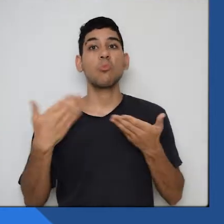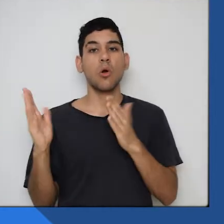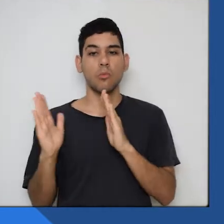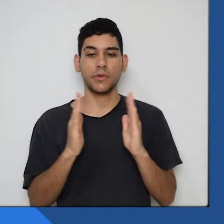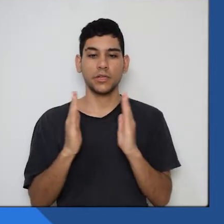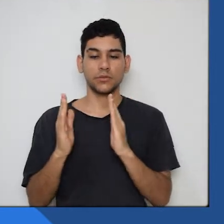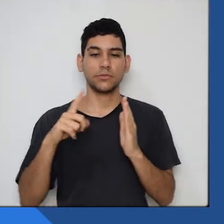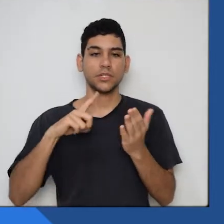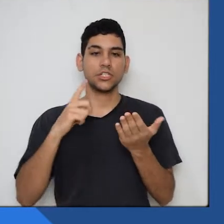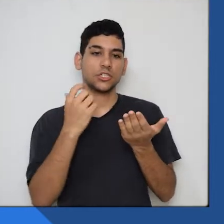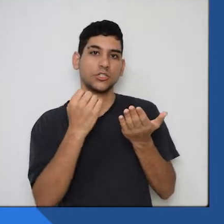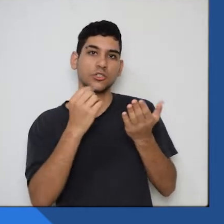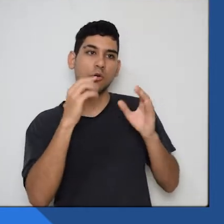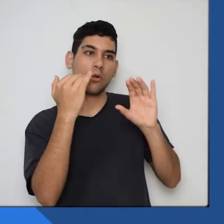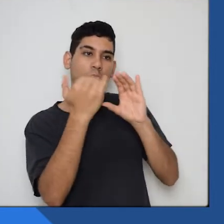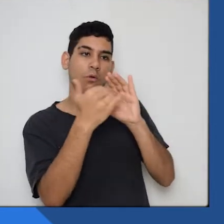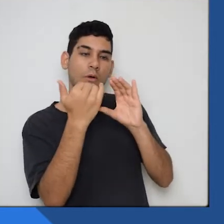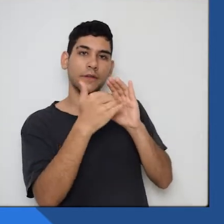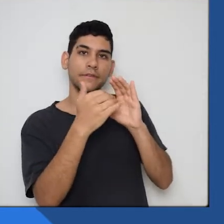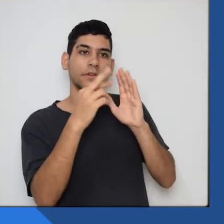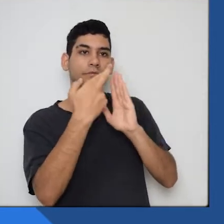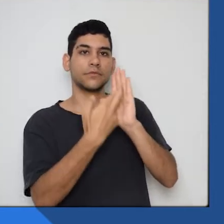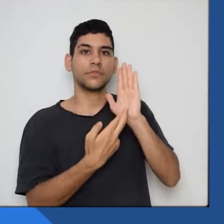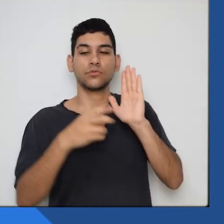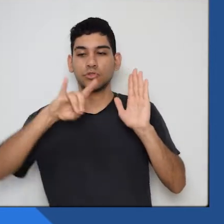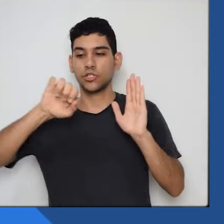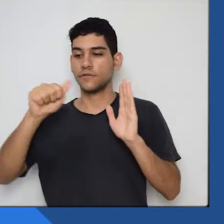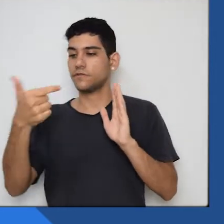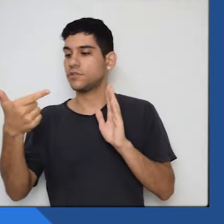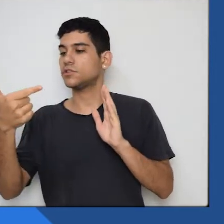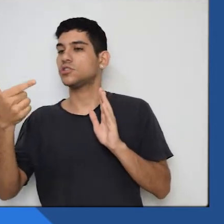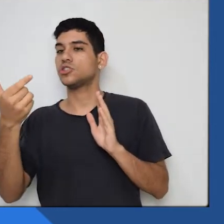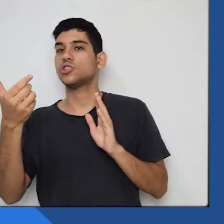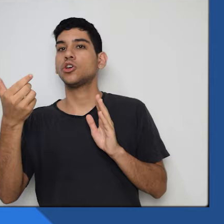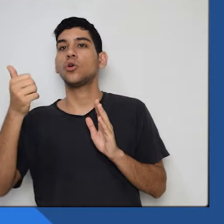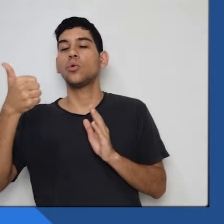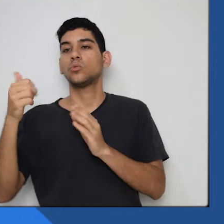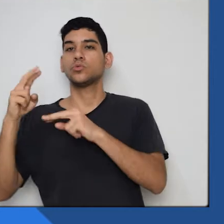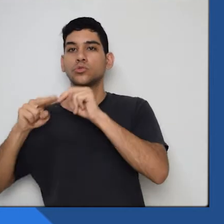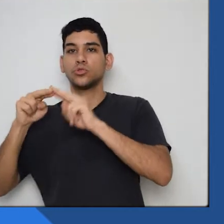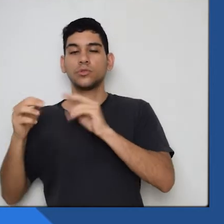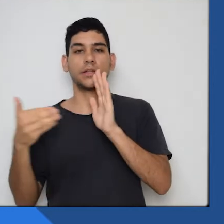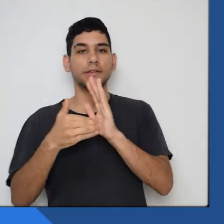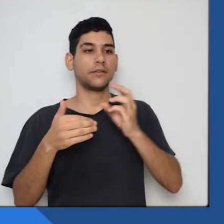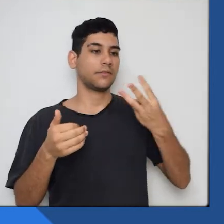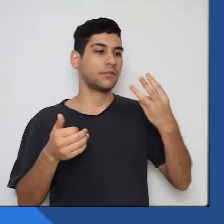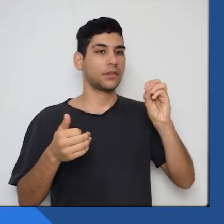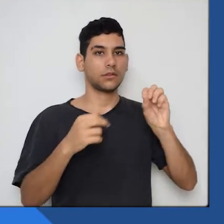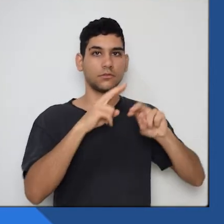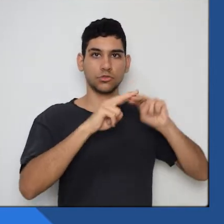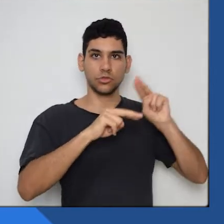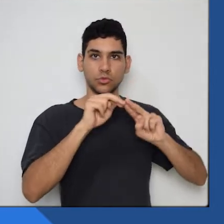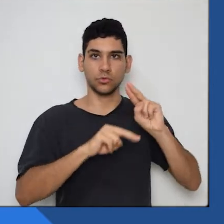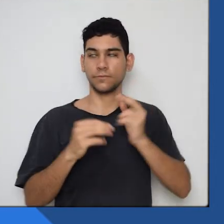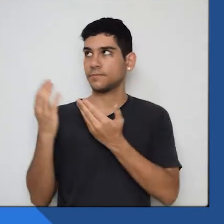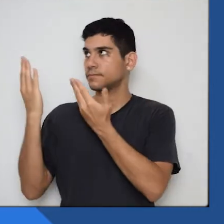poder cadastrar lá no nosso questionário, de 21/6 a 30/6. Então vamos lá.